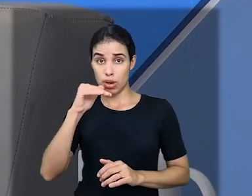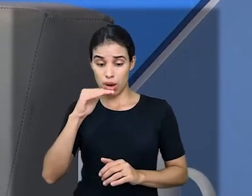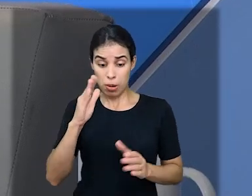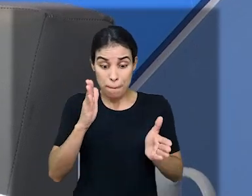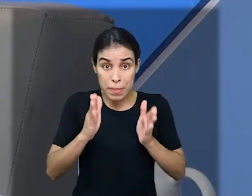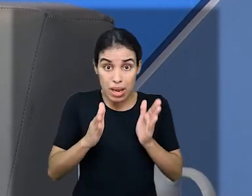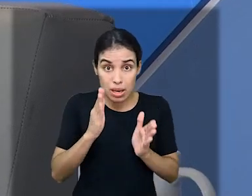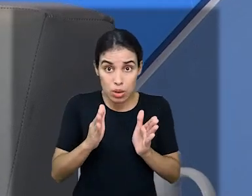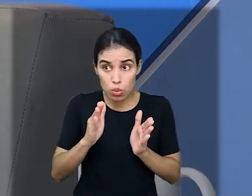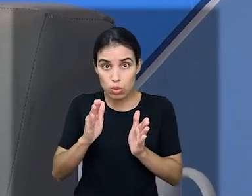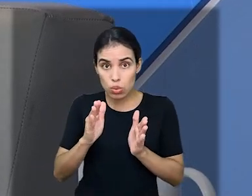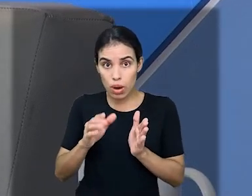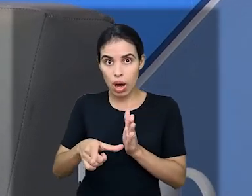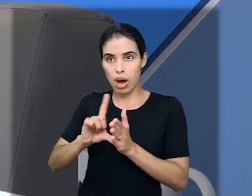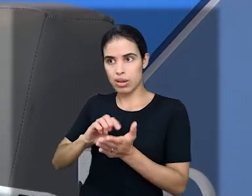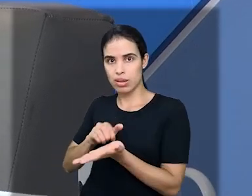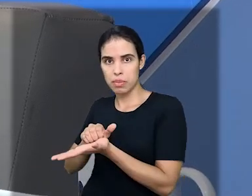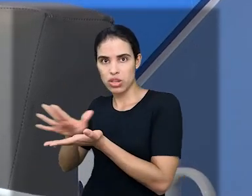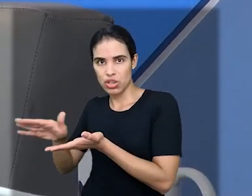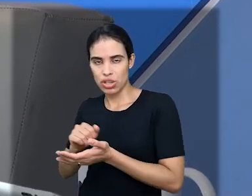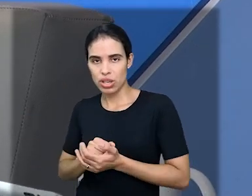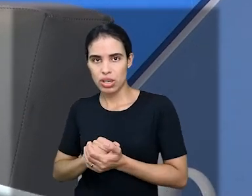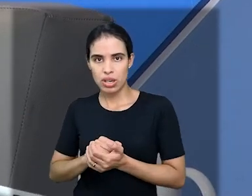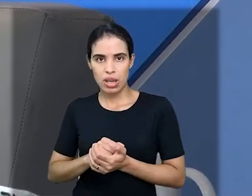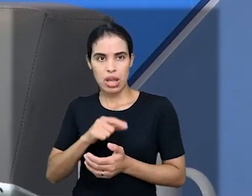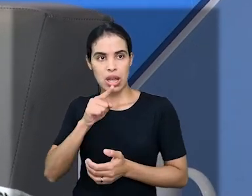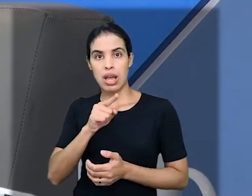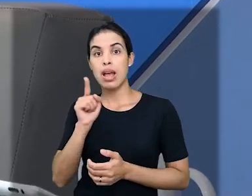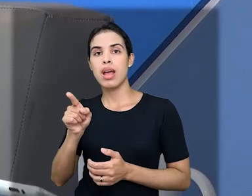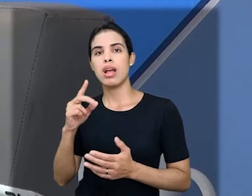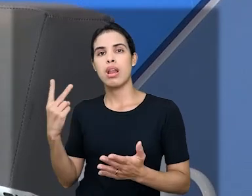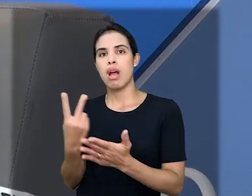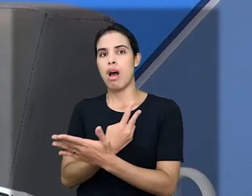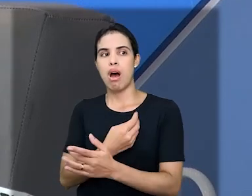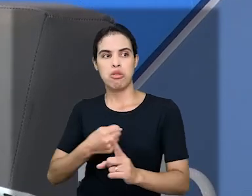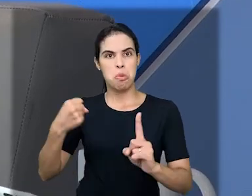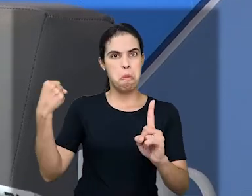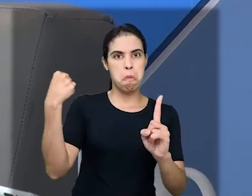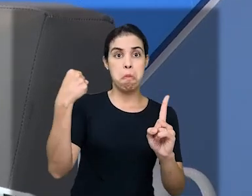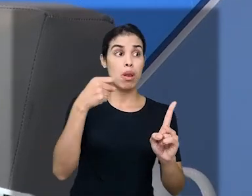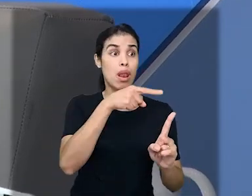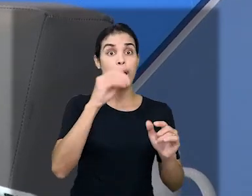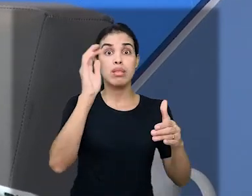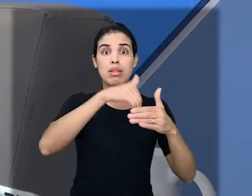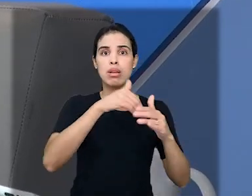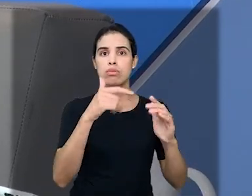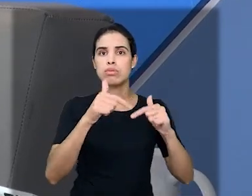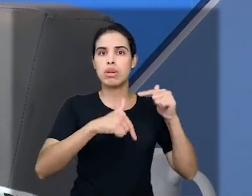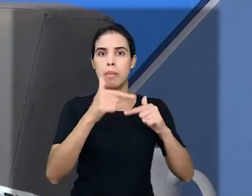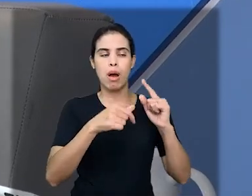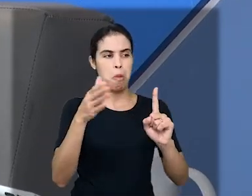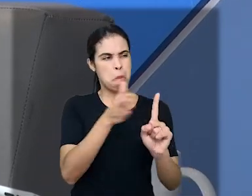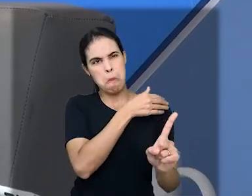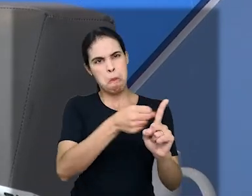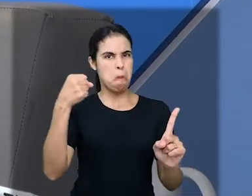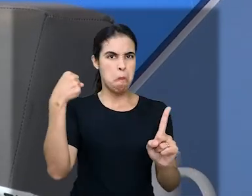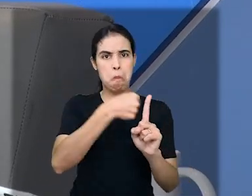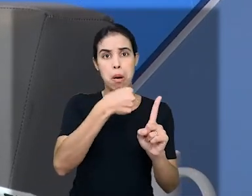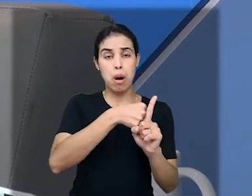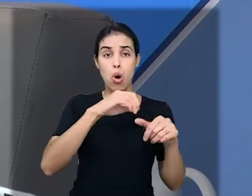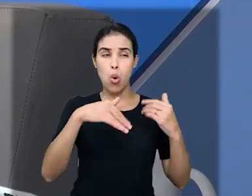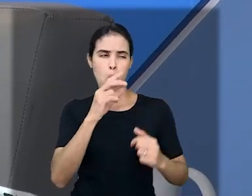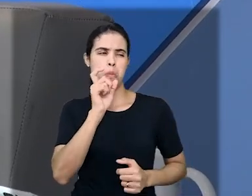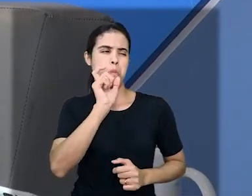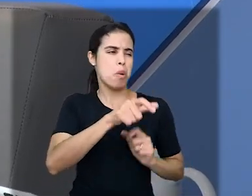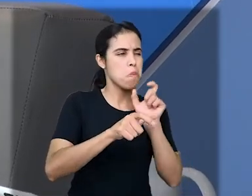prévio ele comete um ato de improbidade, ou ele agride fisicamente um colega de trabalho, ou ele fere a honra